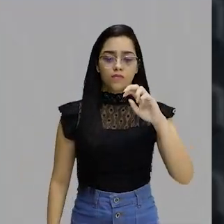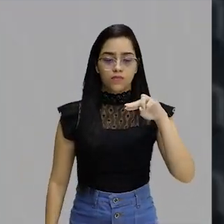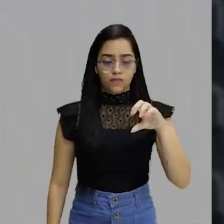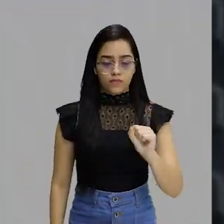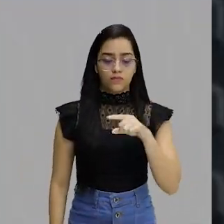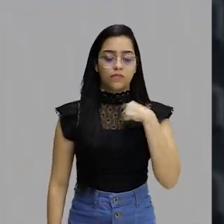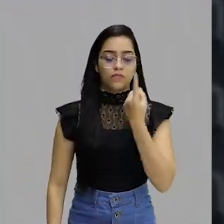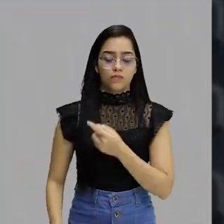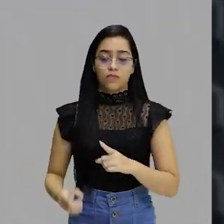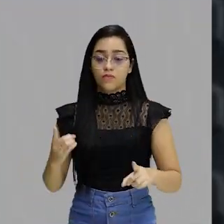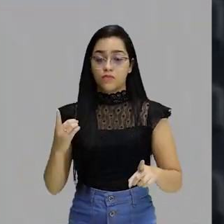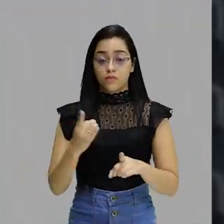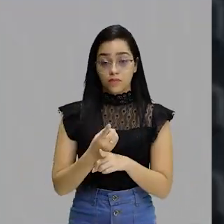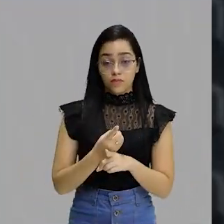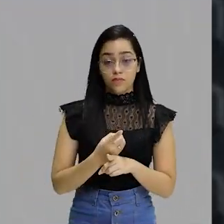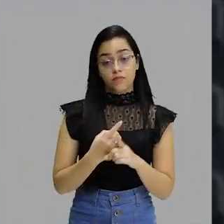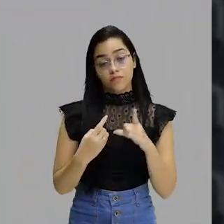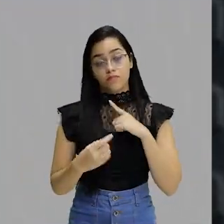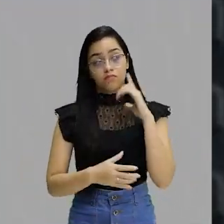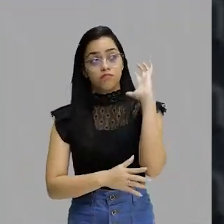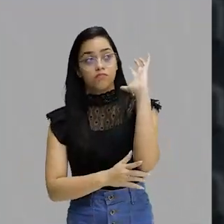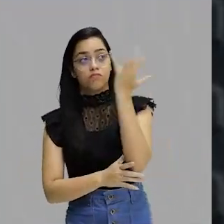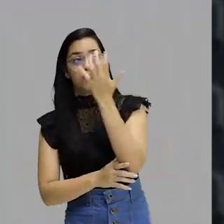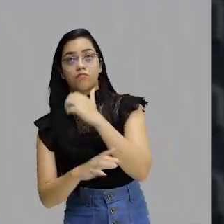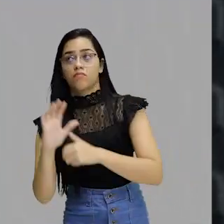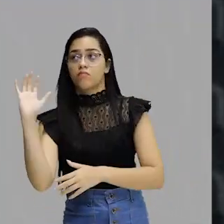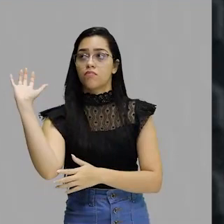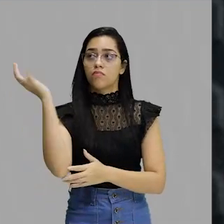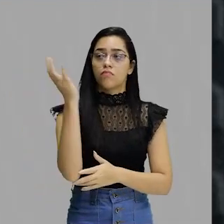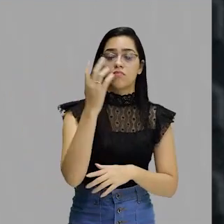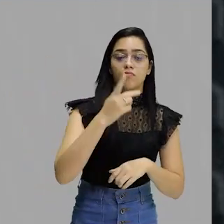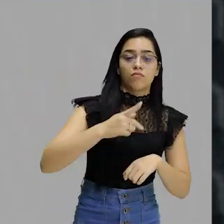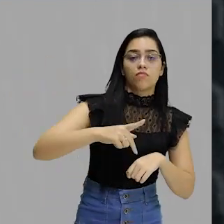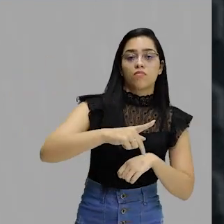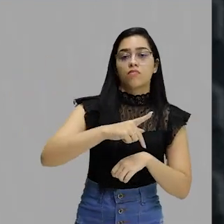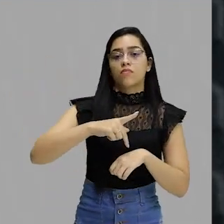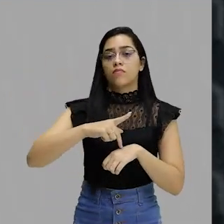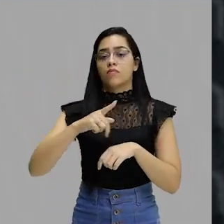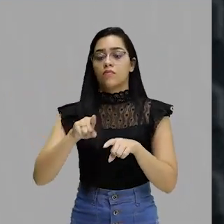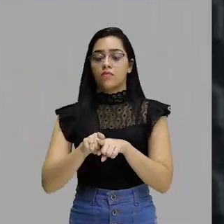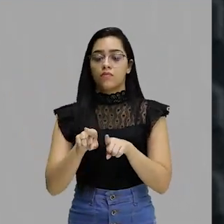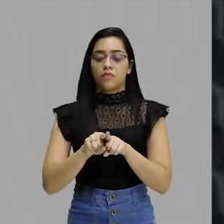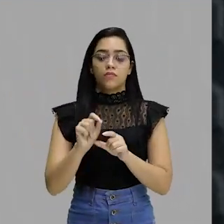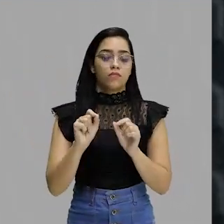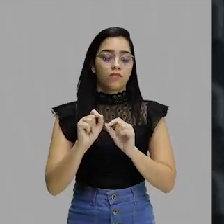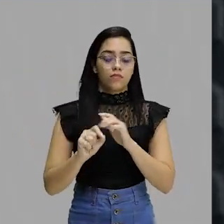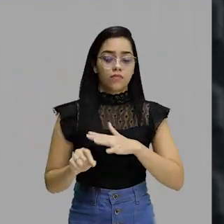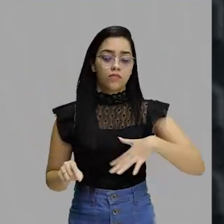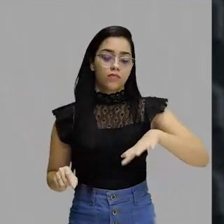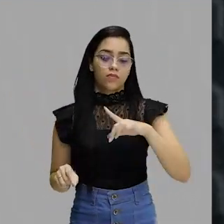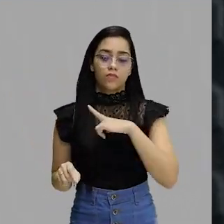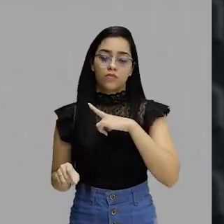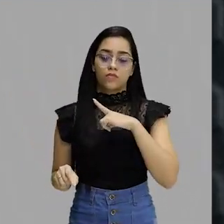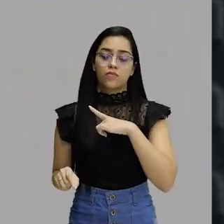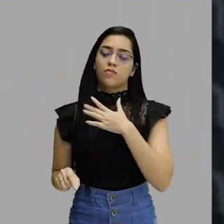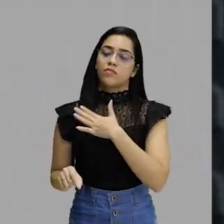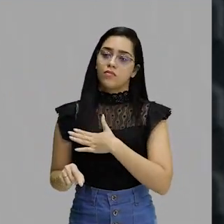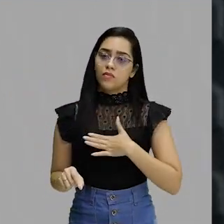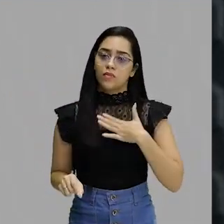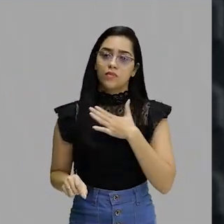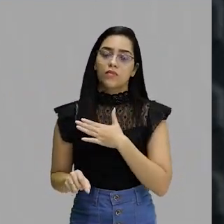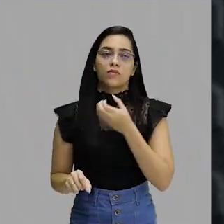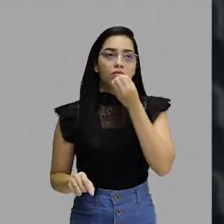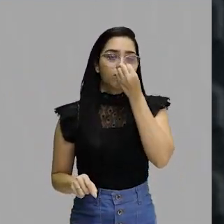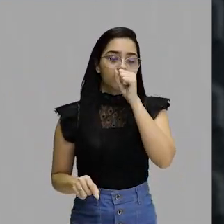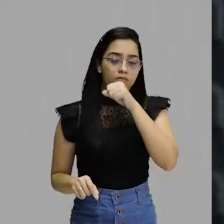nós encontramos em florestas, em parques, onde o ambiente tem um ar muito agradável, o ar